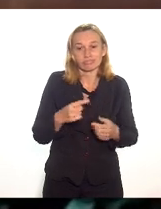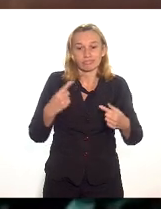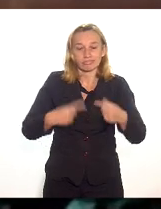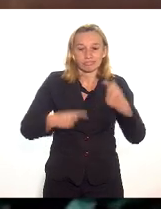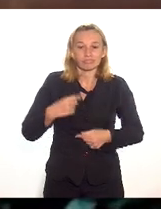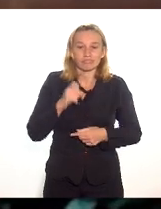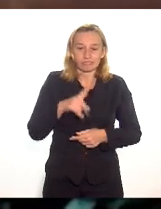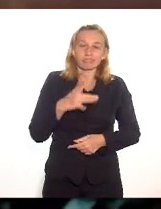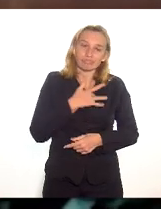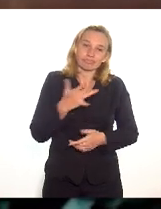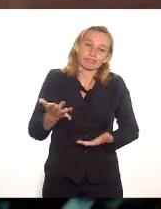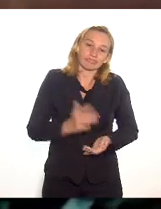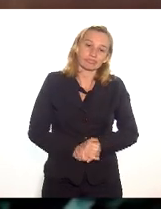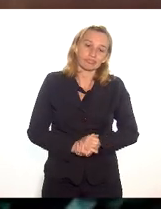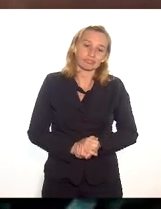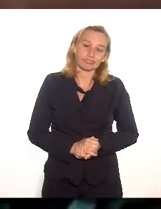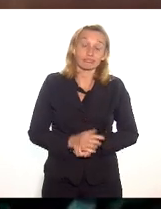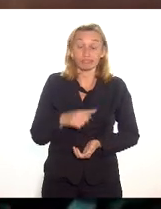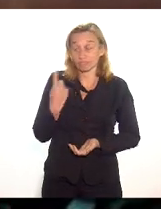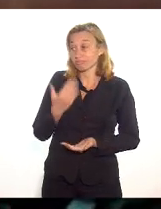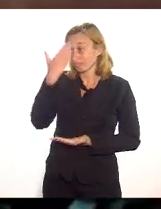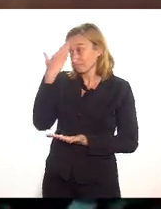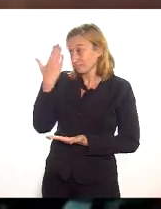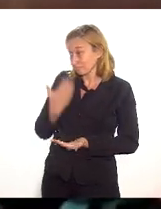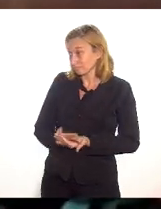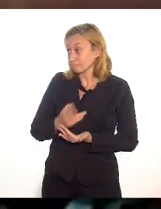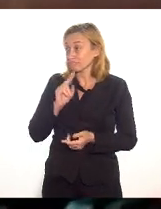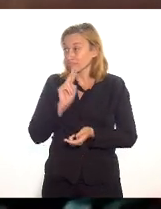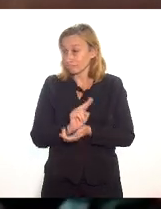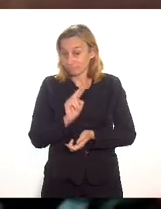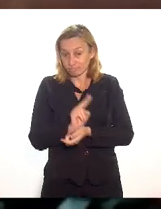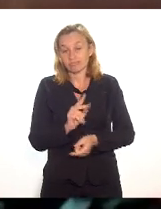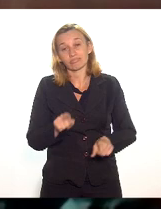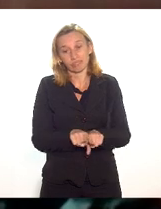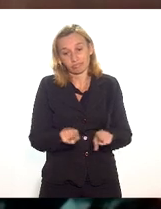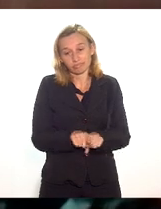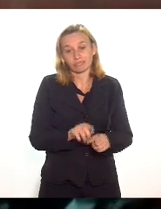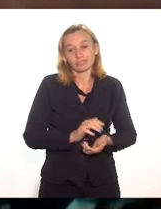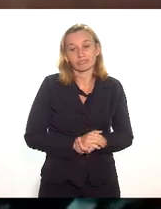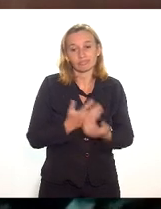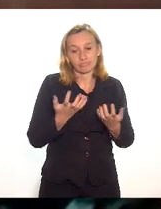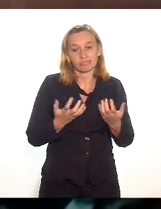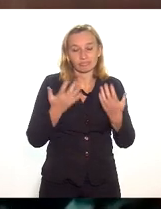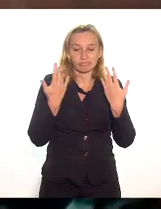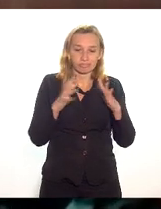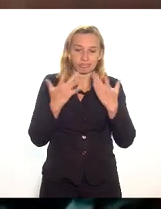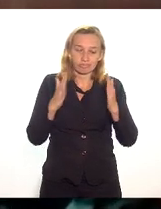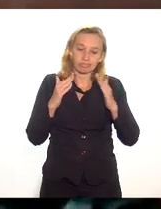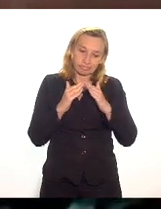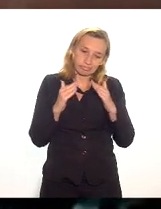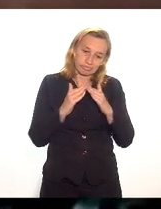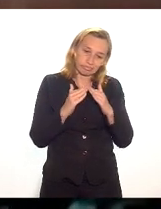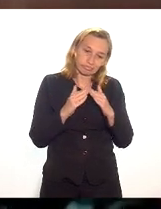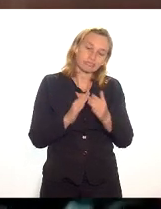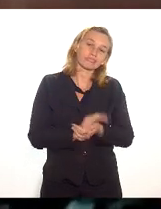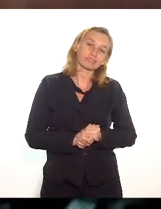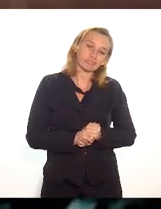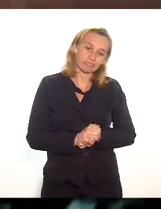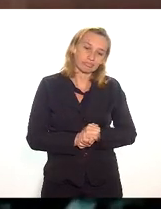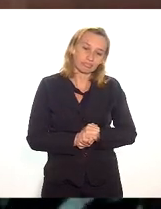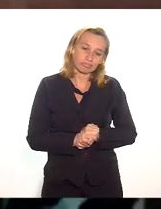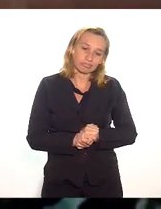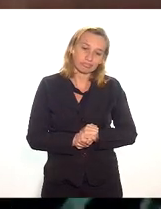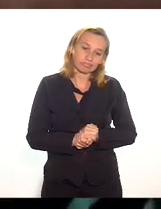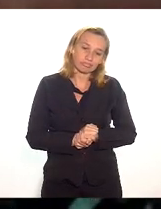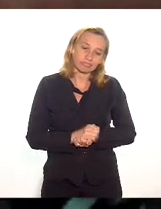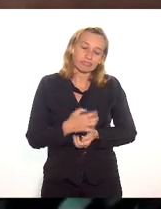paixão, com aquilo que a gente acredita e defende. Então, quero parabenizar essa casa, até os que